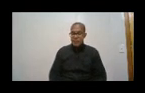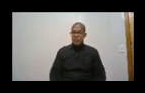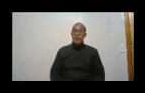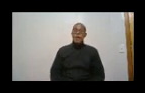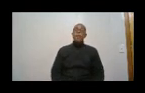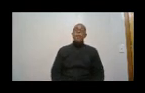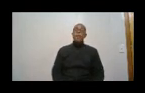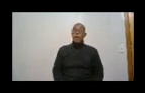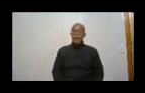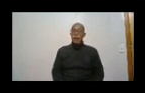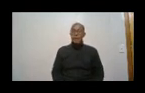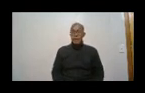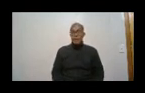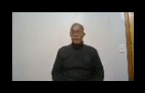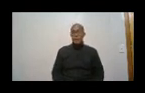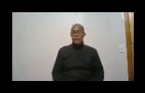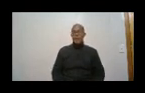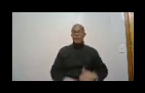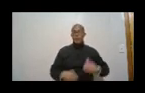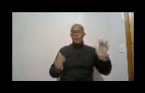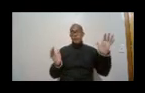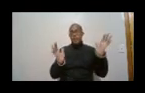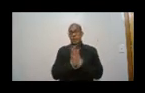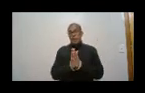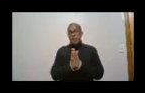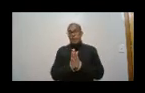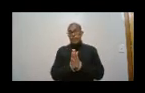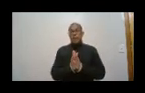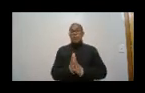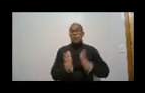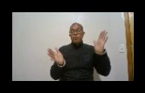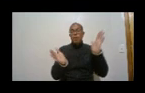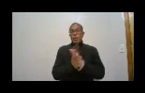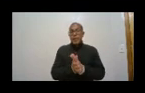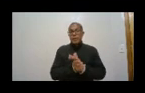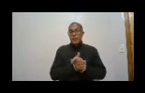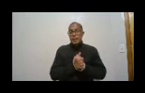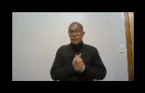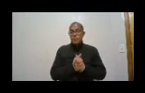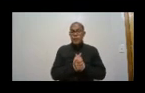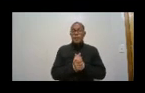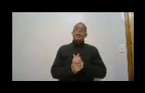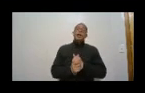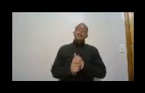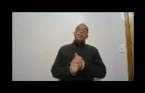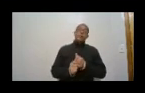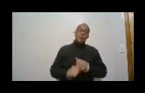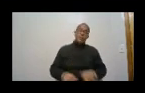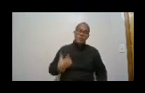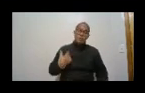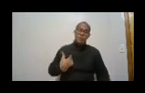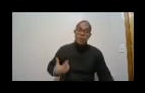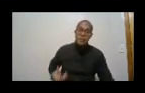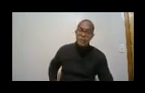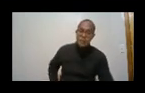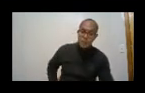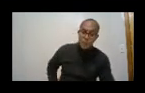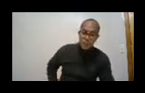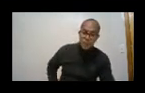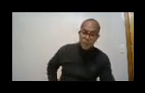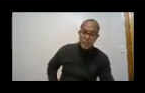a hipertensão. Eu bloqueio aquele receptor, eu administro um beta-bloqueador, eu bloqueio aquele receptor, então, consequentemente, o